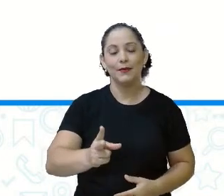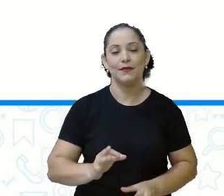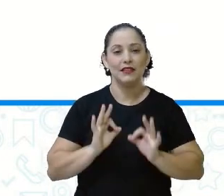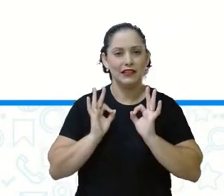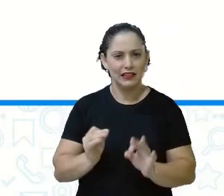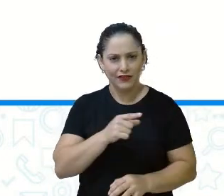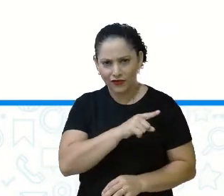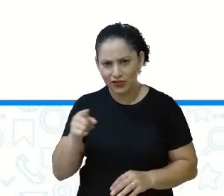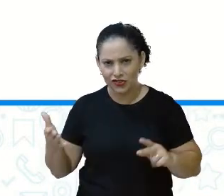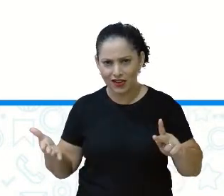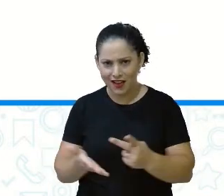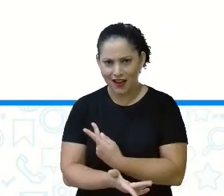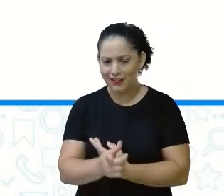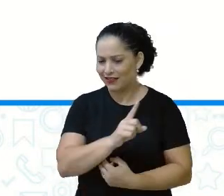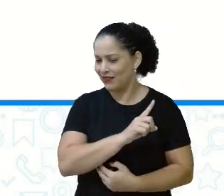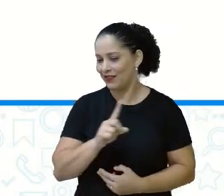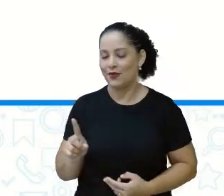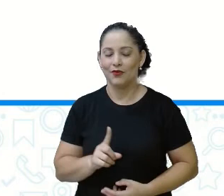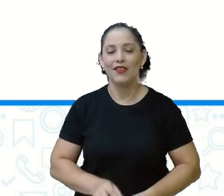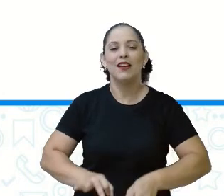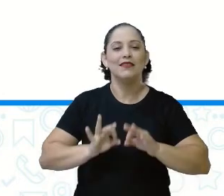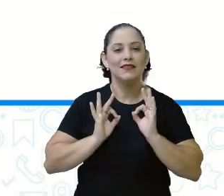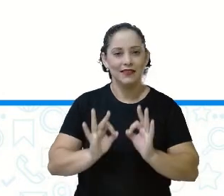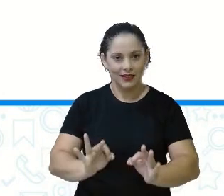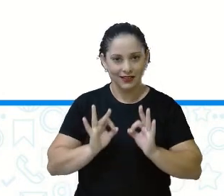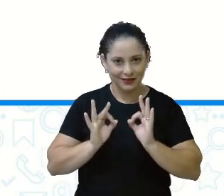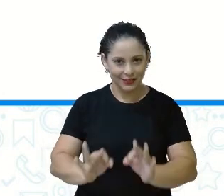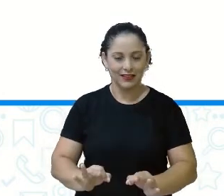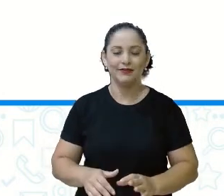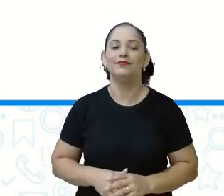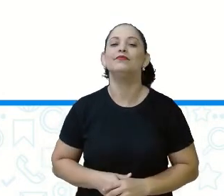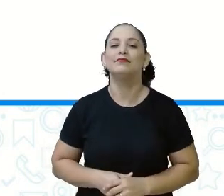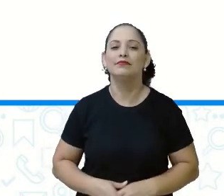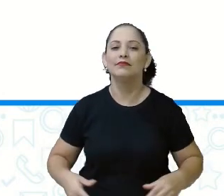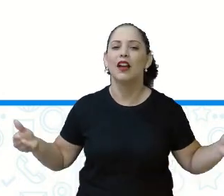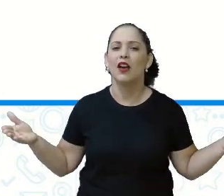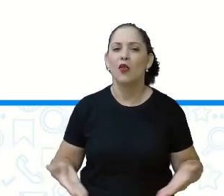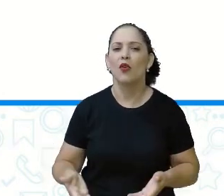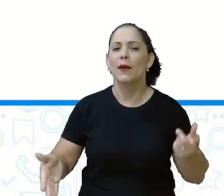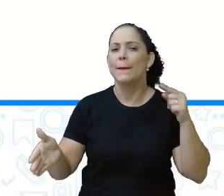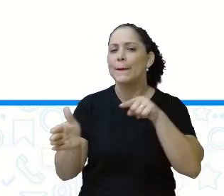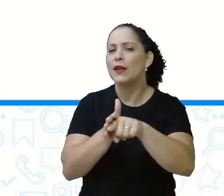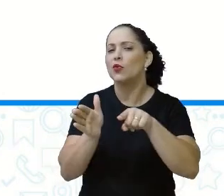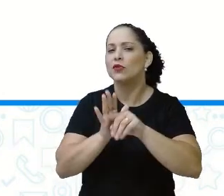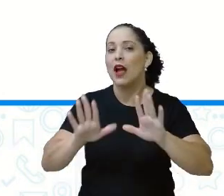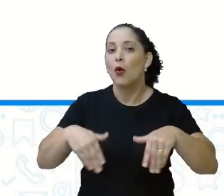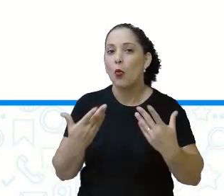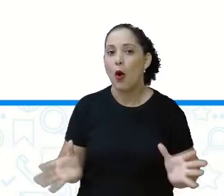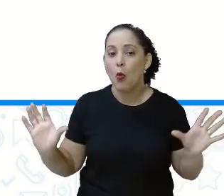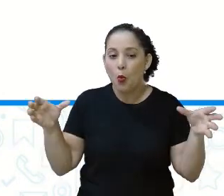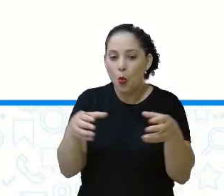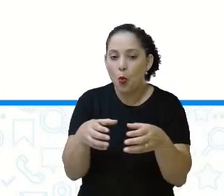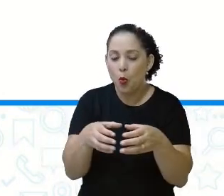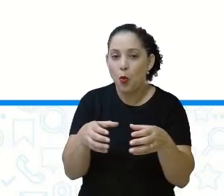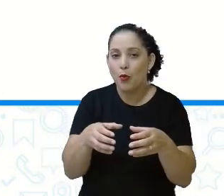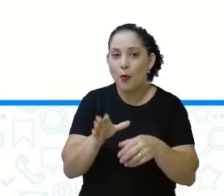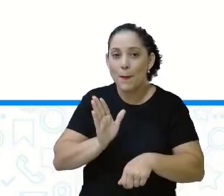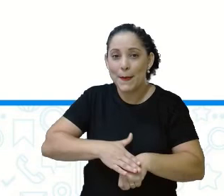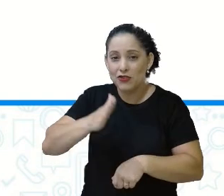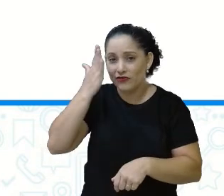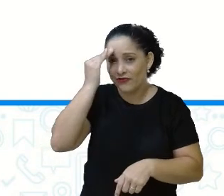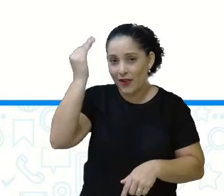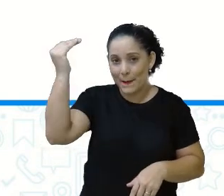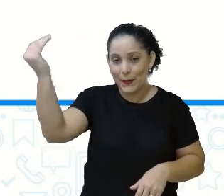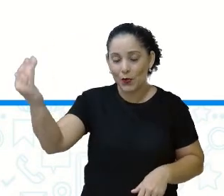vai errar, que todo mundo vai acertar. E aí a pergunta: qual é o bloco, gente? O bloco mais